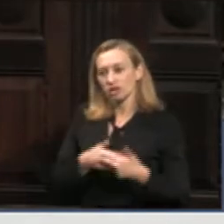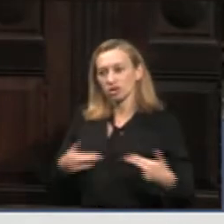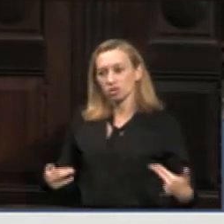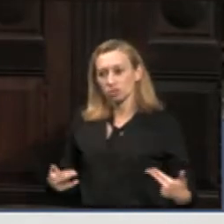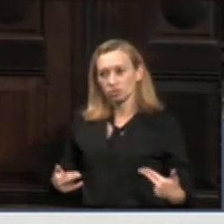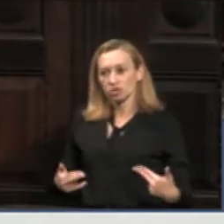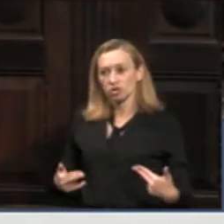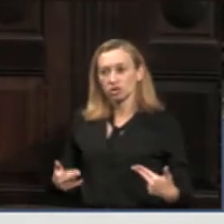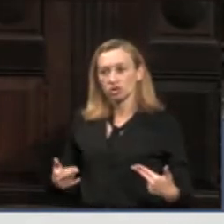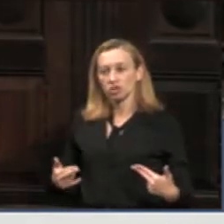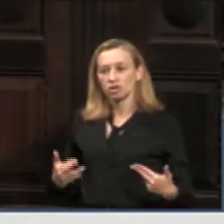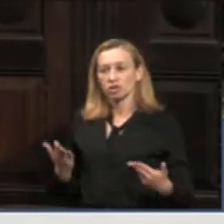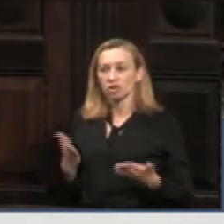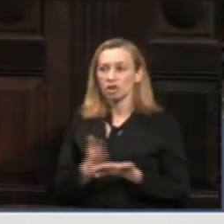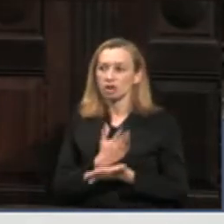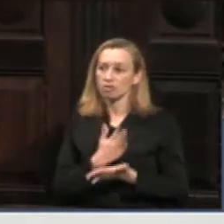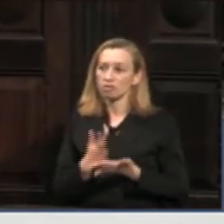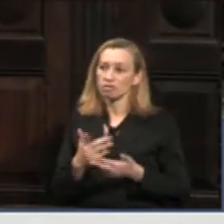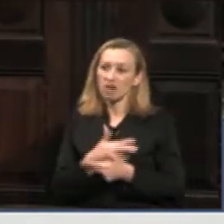para diversos conflitos.